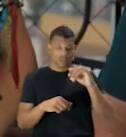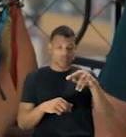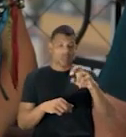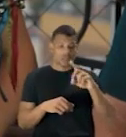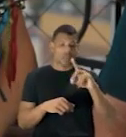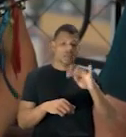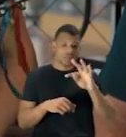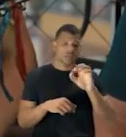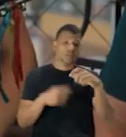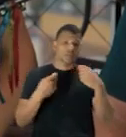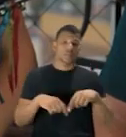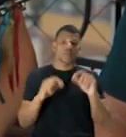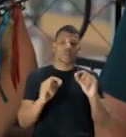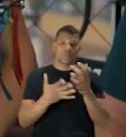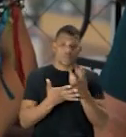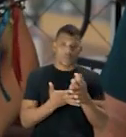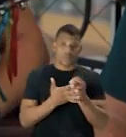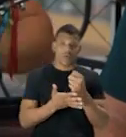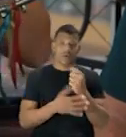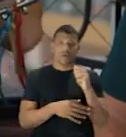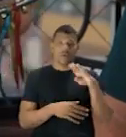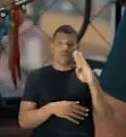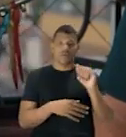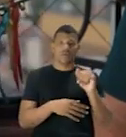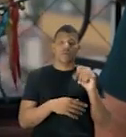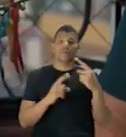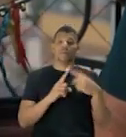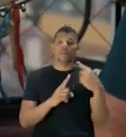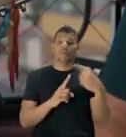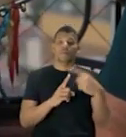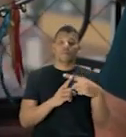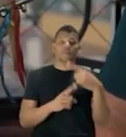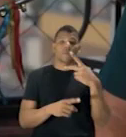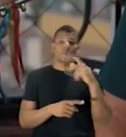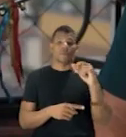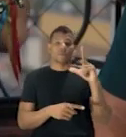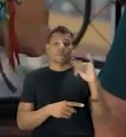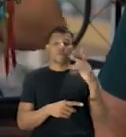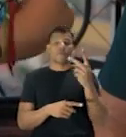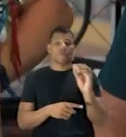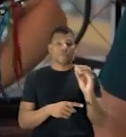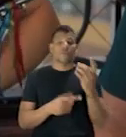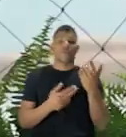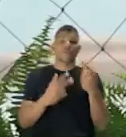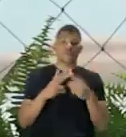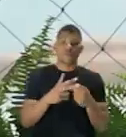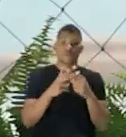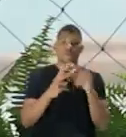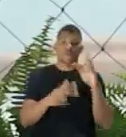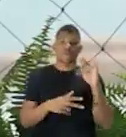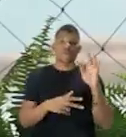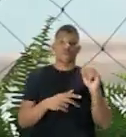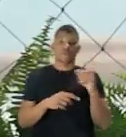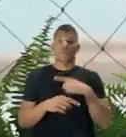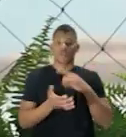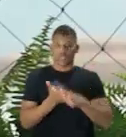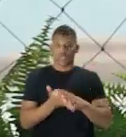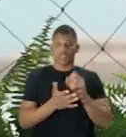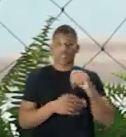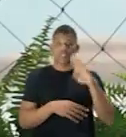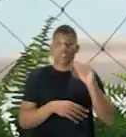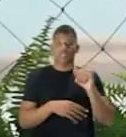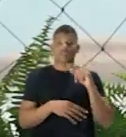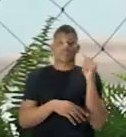Eu preciso que você grave o teu samba com o Nelson Cavaquinho porque, e Paulinho Valdez, porque arrebentou a fita. E tem um samba aqui do